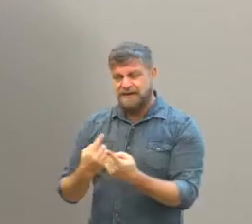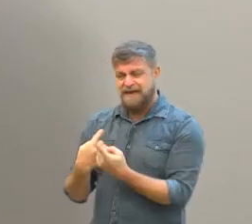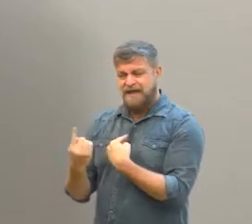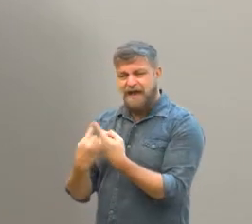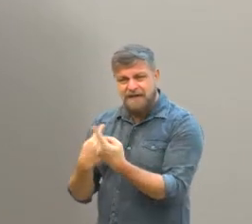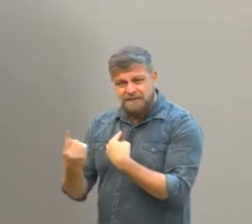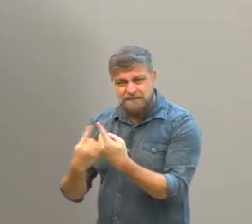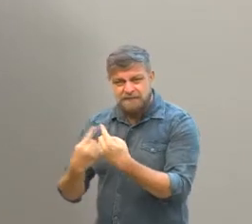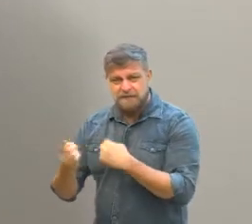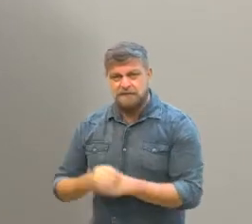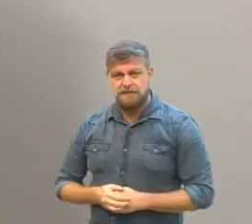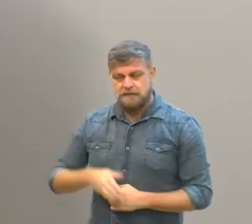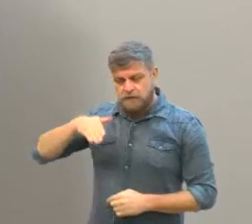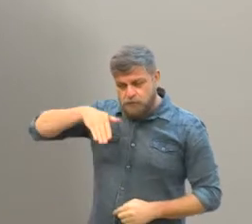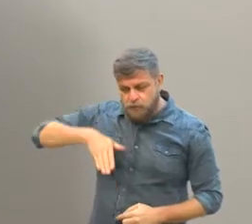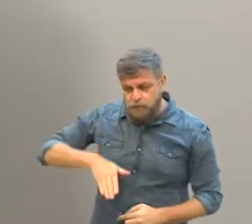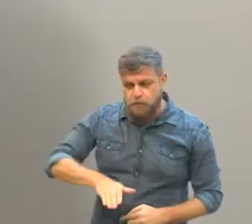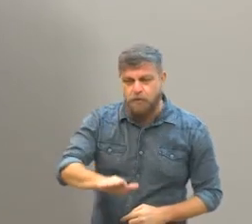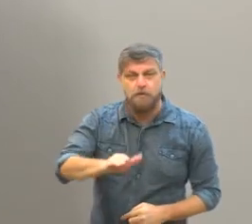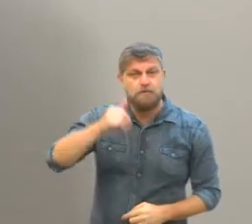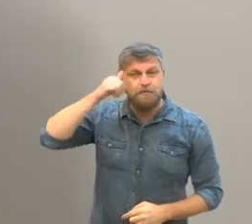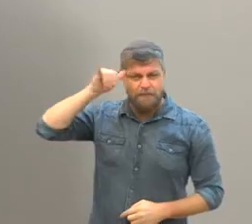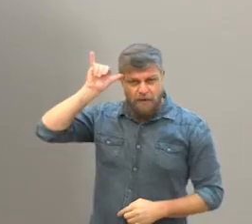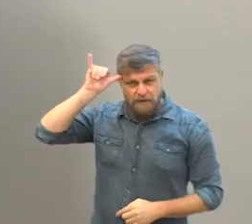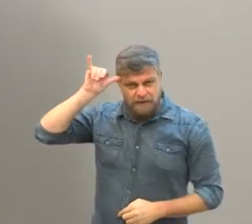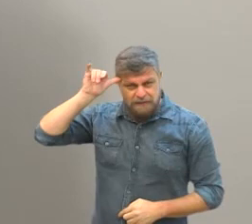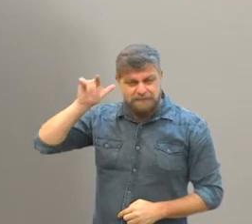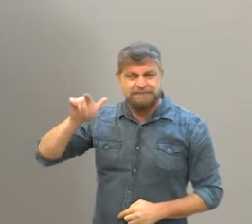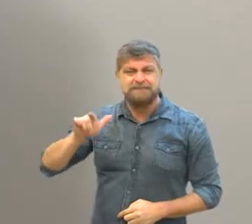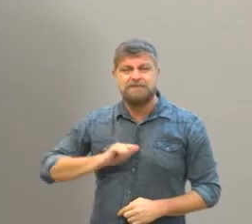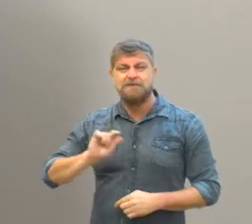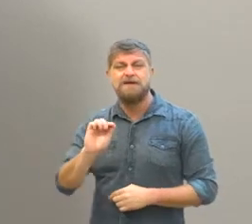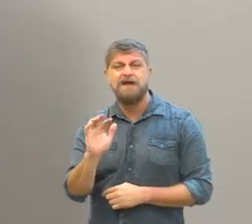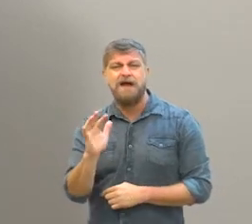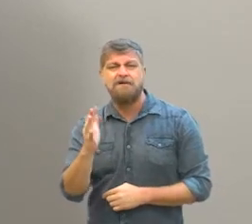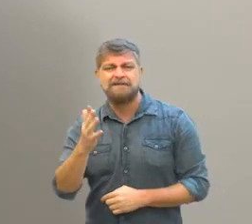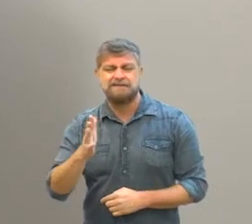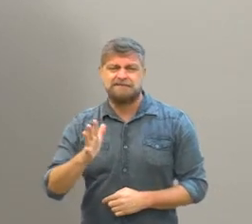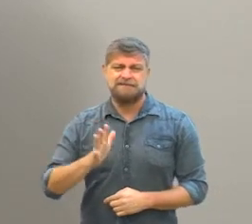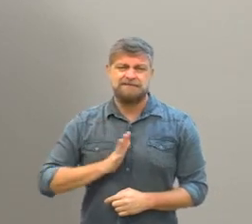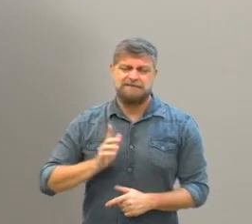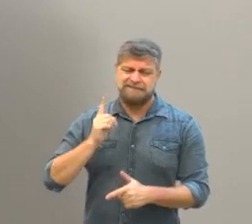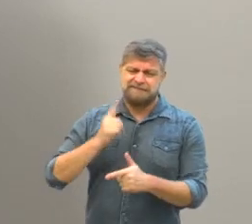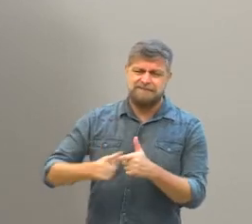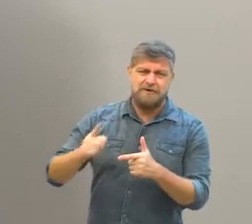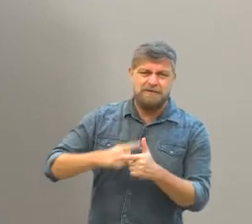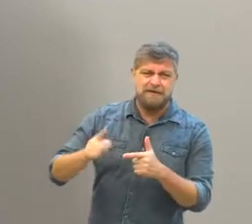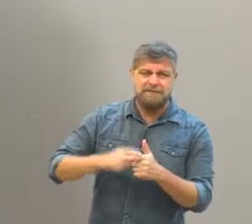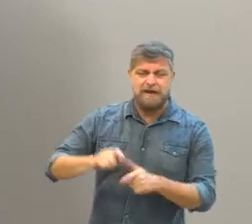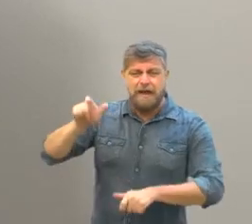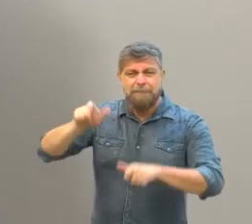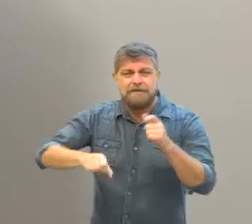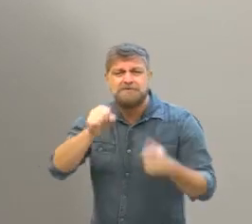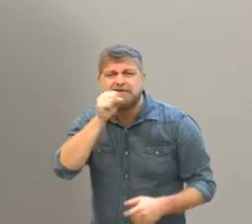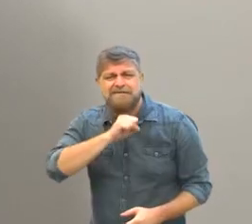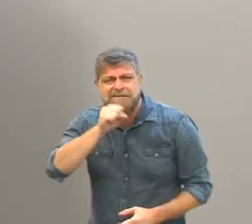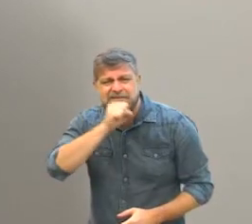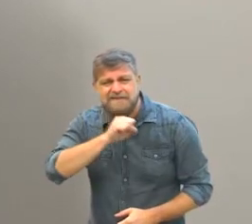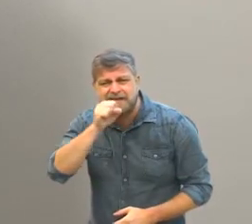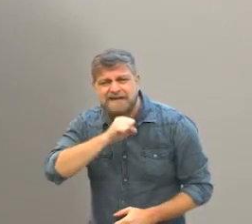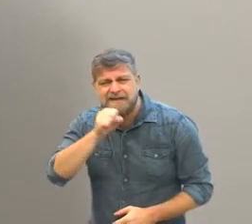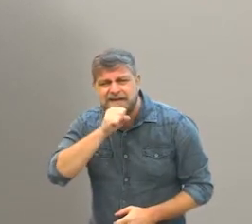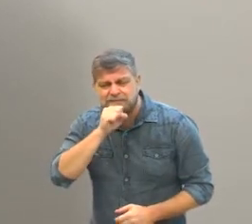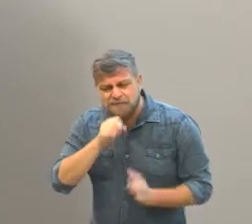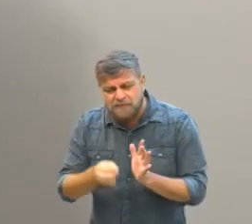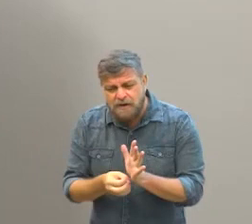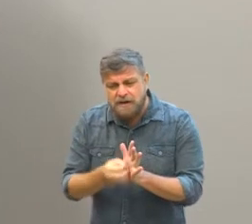própria avenida John Boy Dunlop, né, acaba gerando uma situação em que pessoas muito